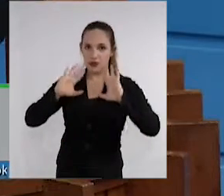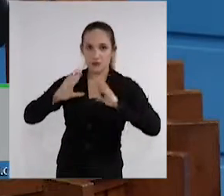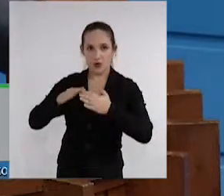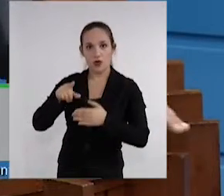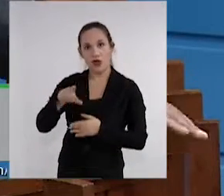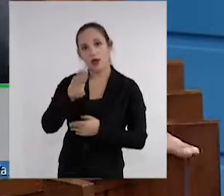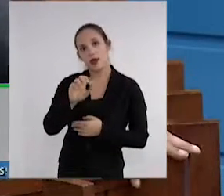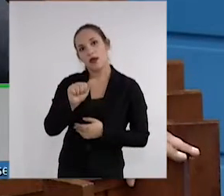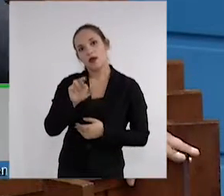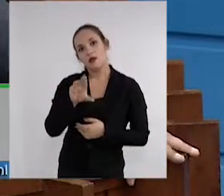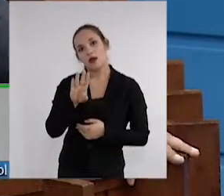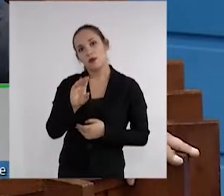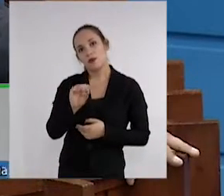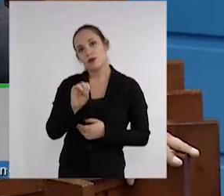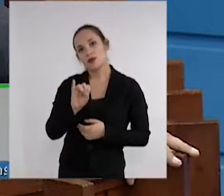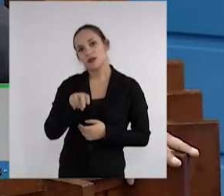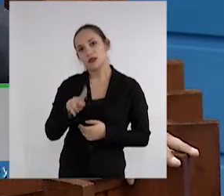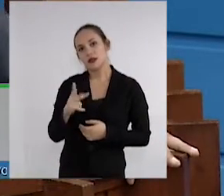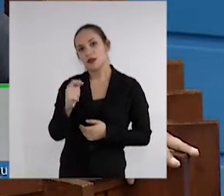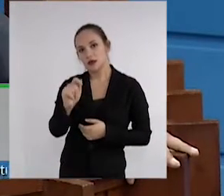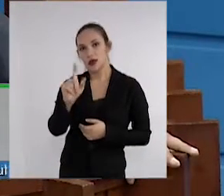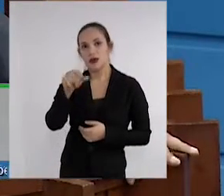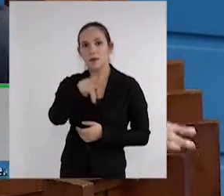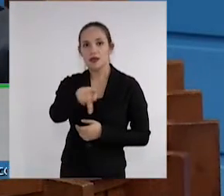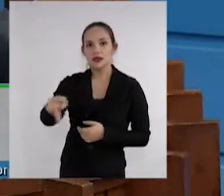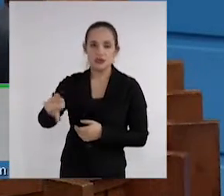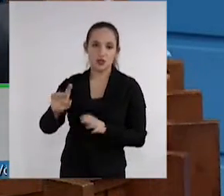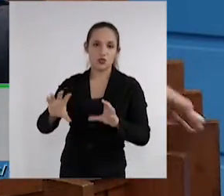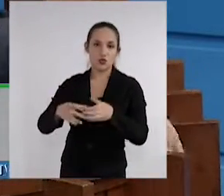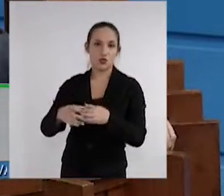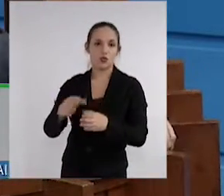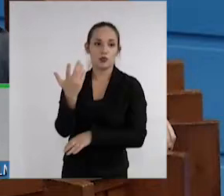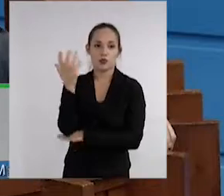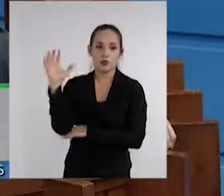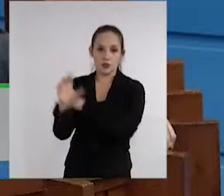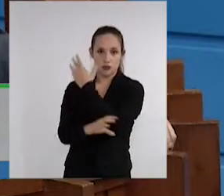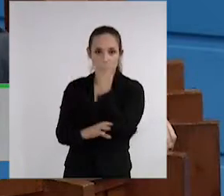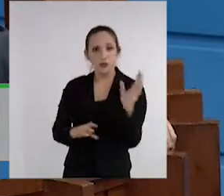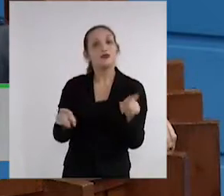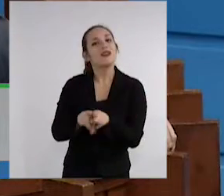Barbosinha, que é o presidente da Comissão de Meio Ambiente aqui da Casa, se for